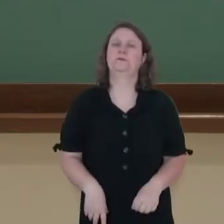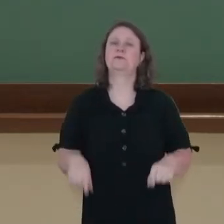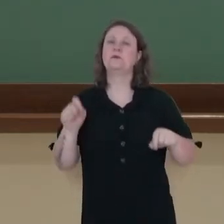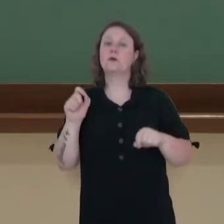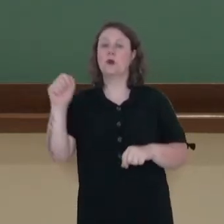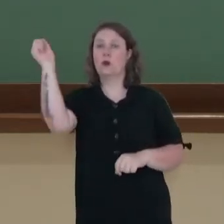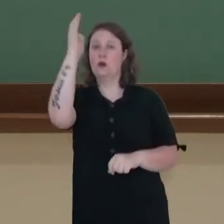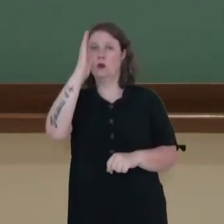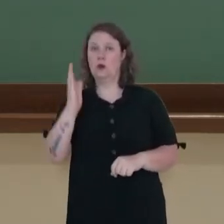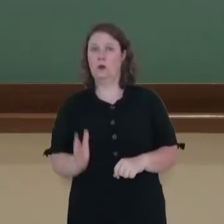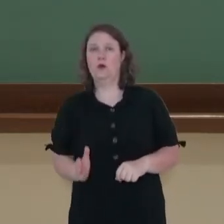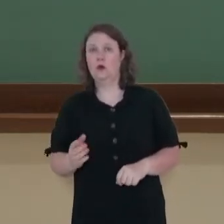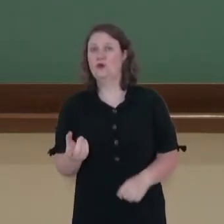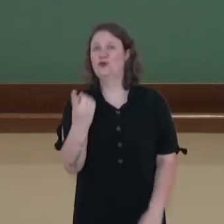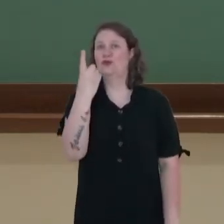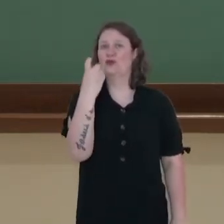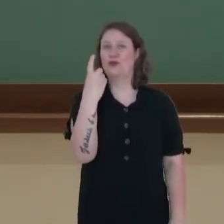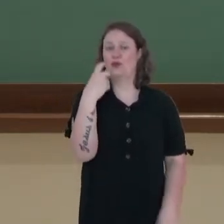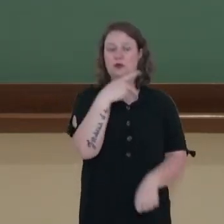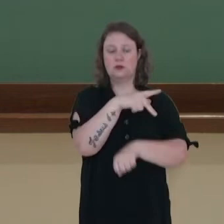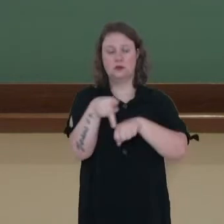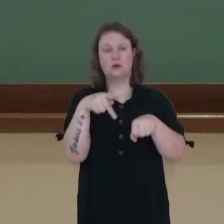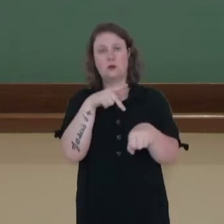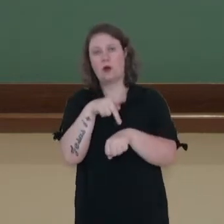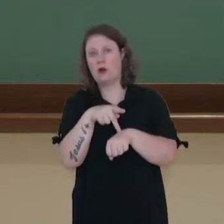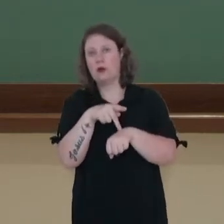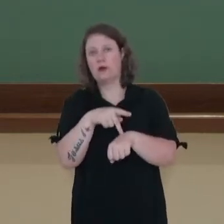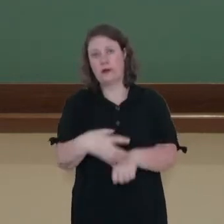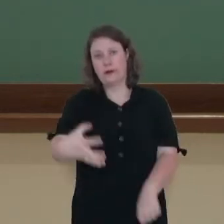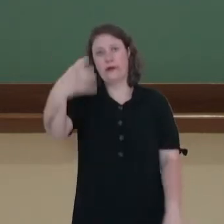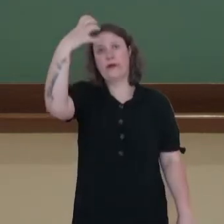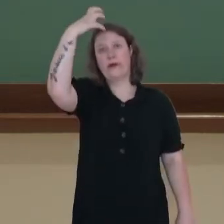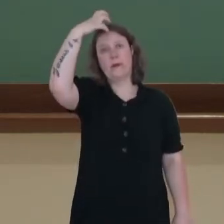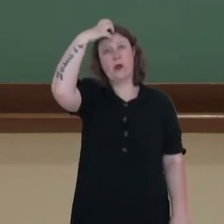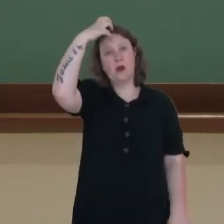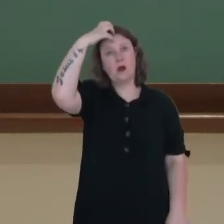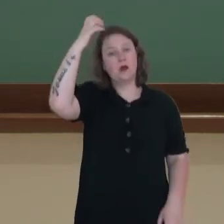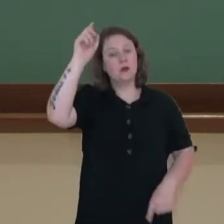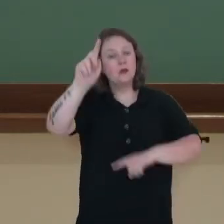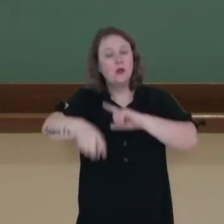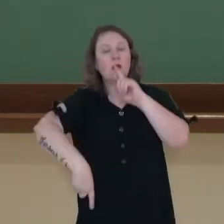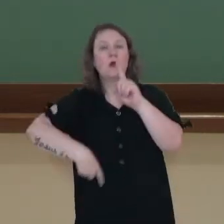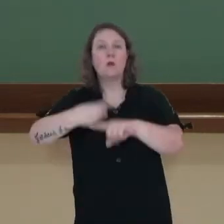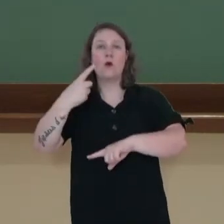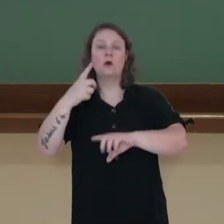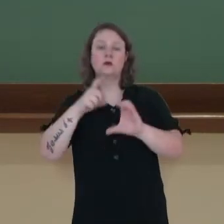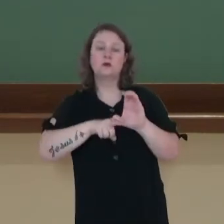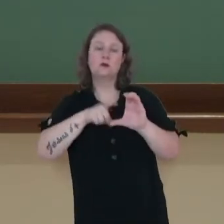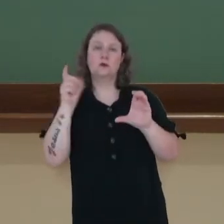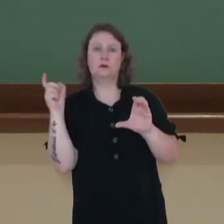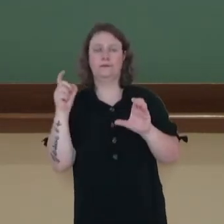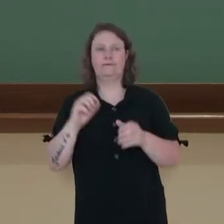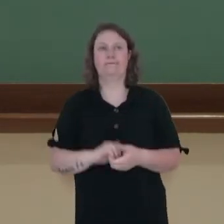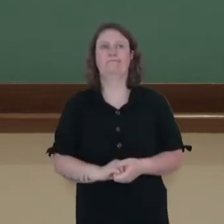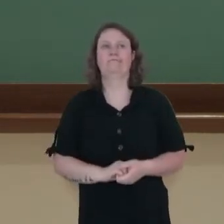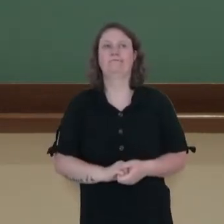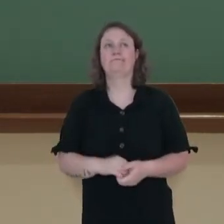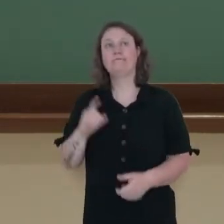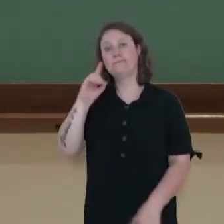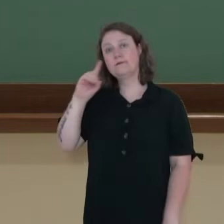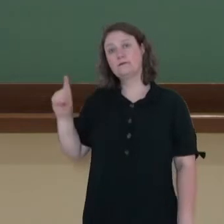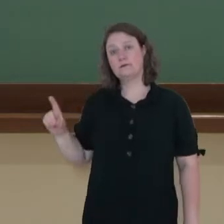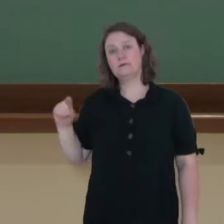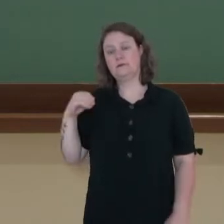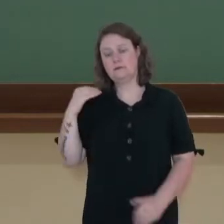o único país da América que manteve uma monarquia após a sua independência, né? E aí a gente vai ter